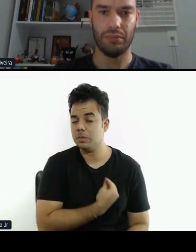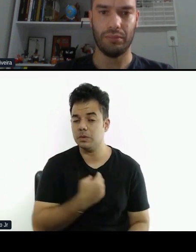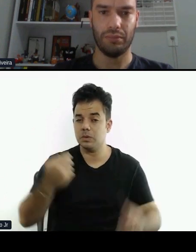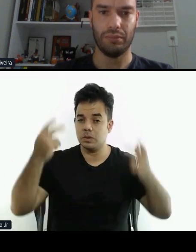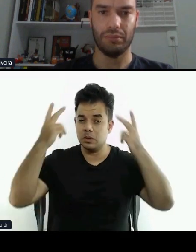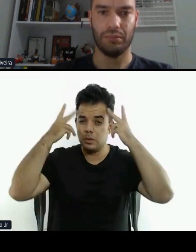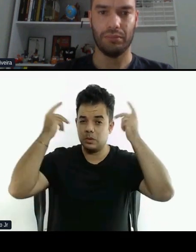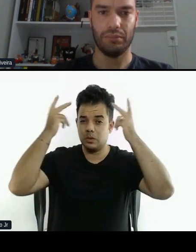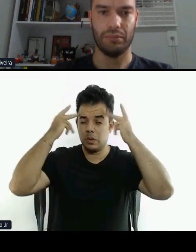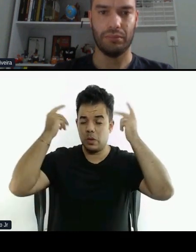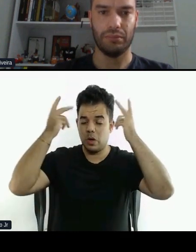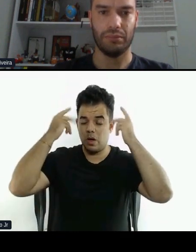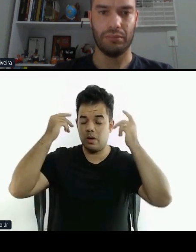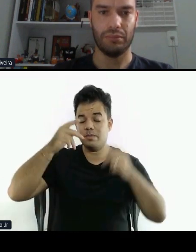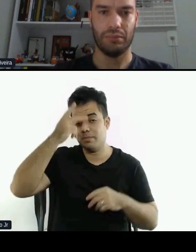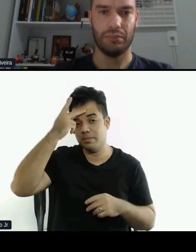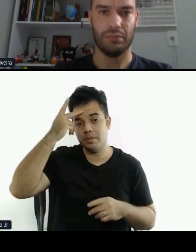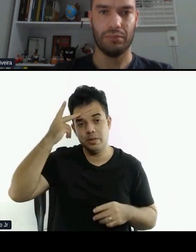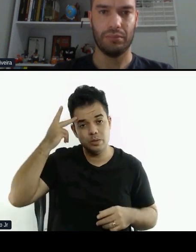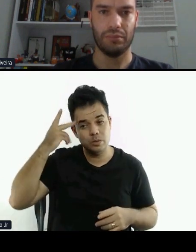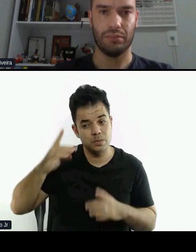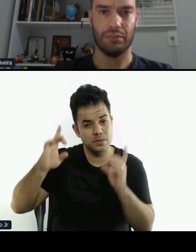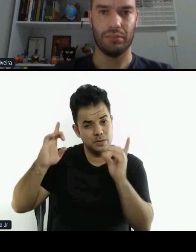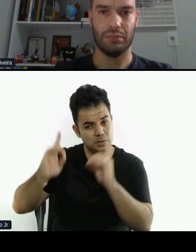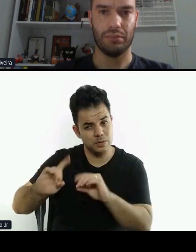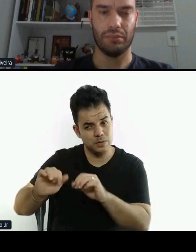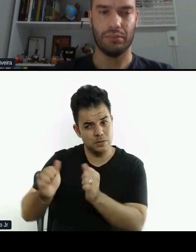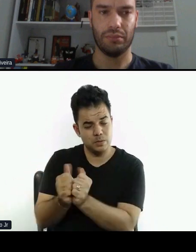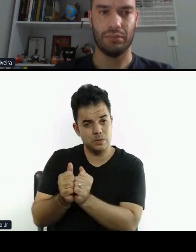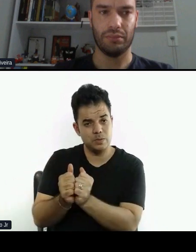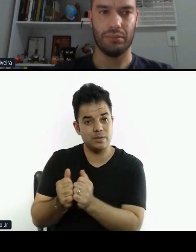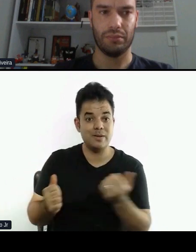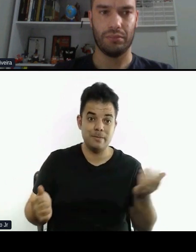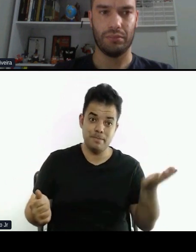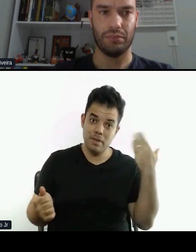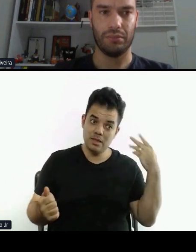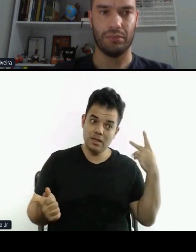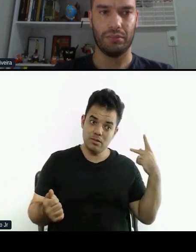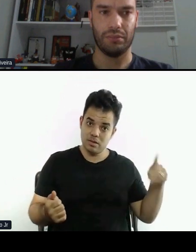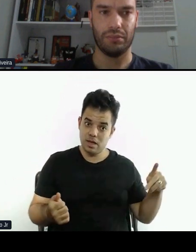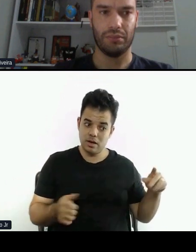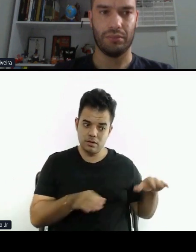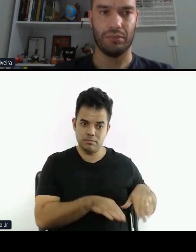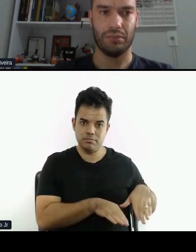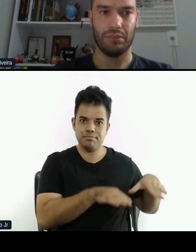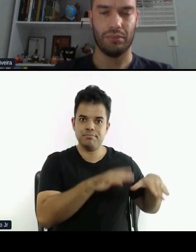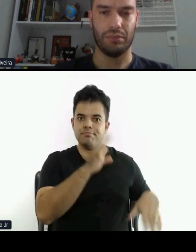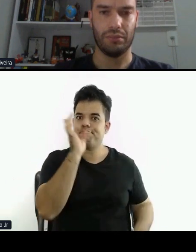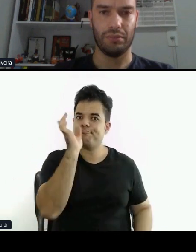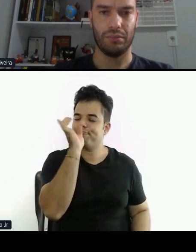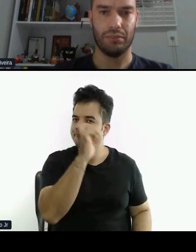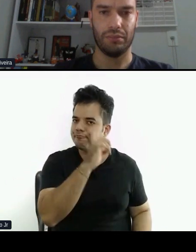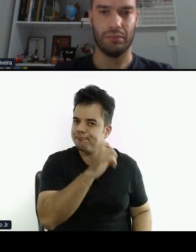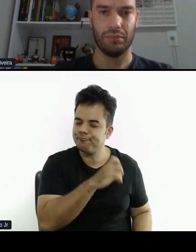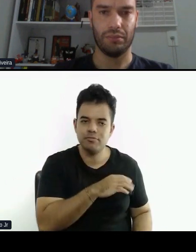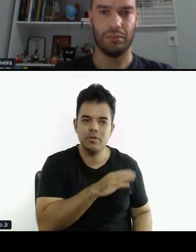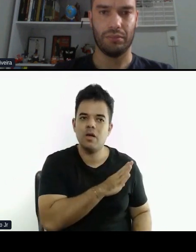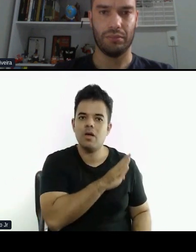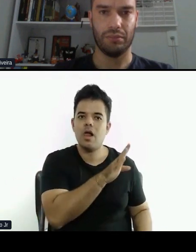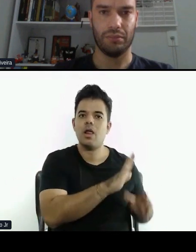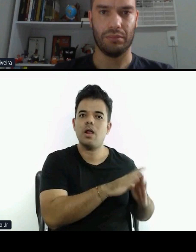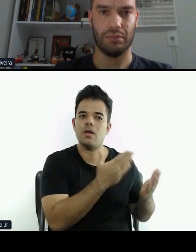com deficiência, amiguinhos com deficiência. Na minha época era uma coisa assim, primeiro que eles nem iam para as escolas,